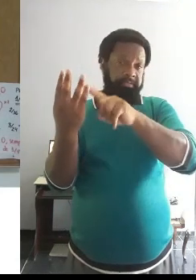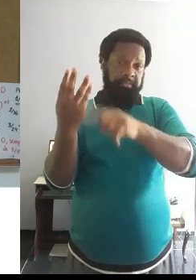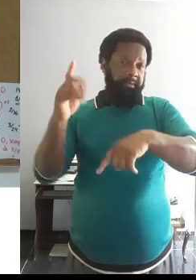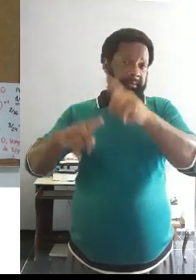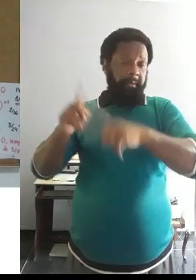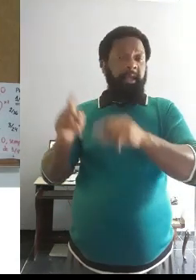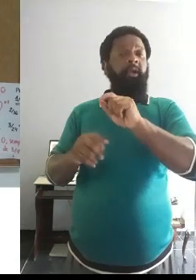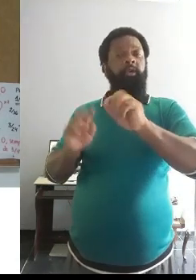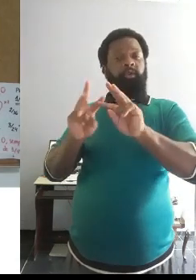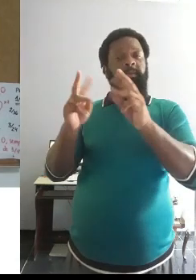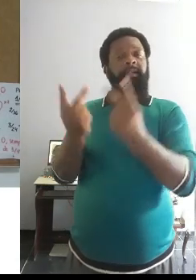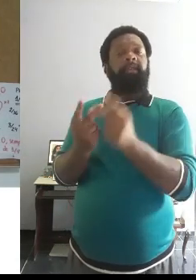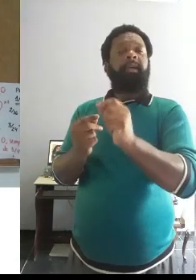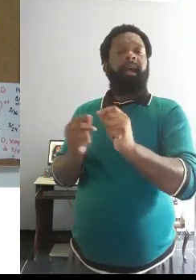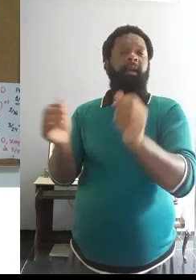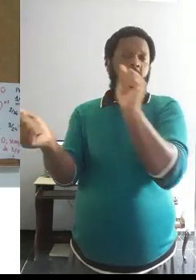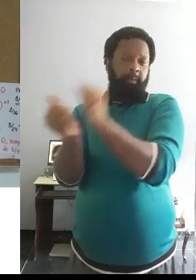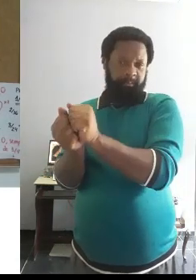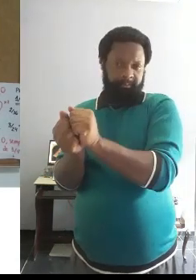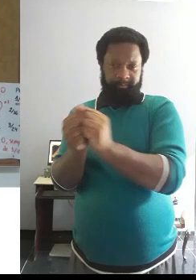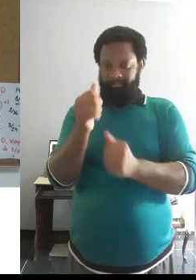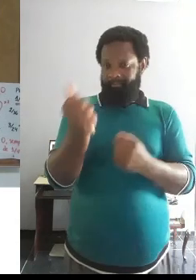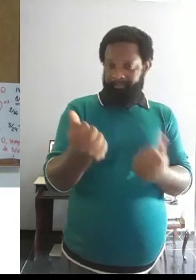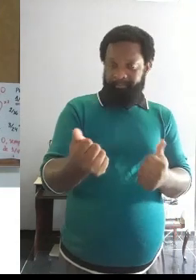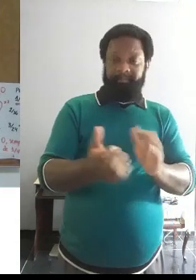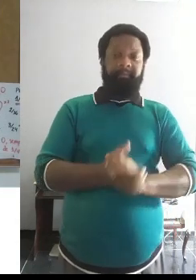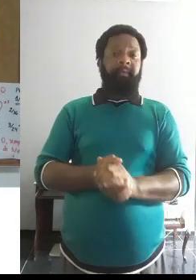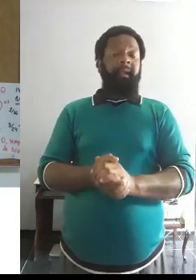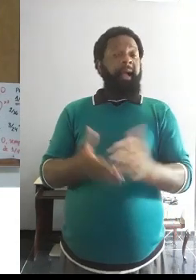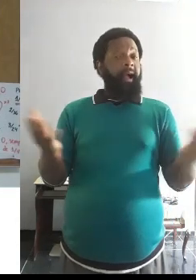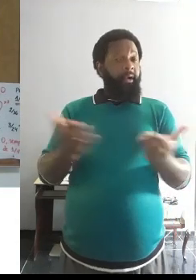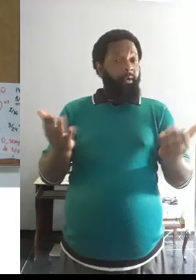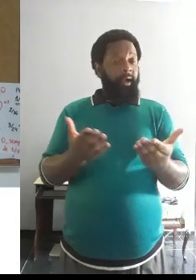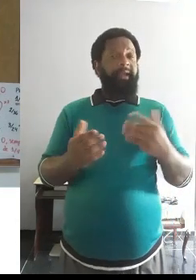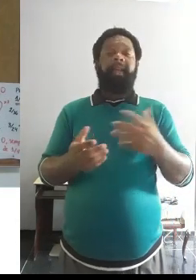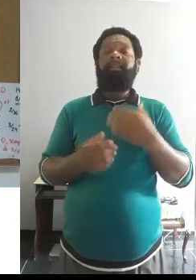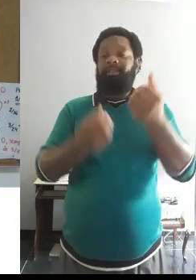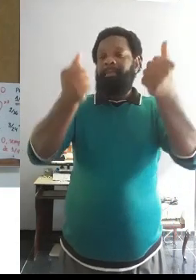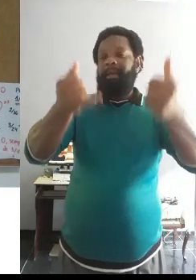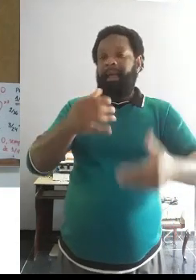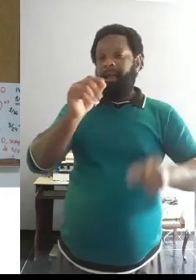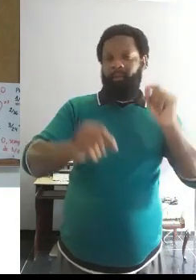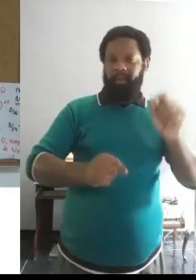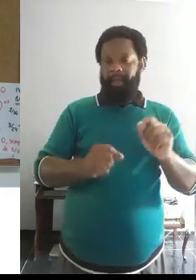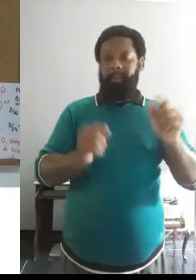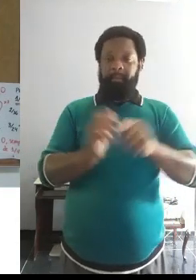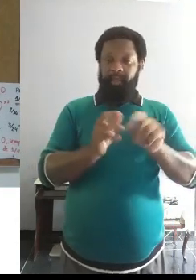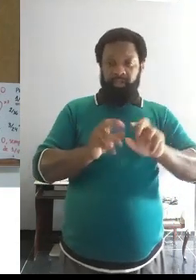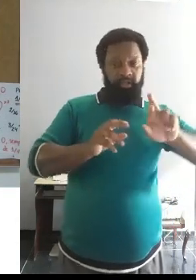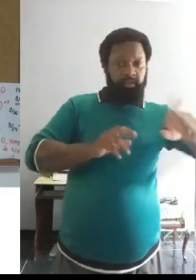elementos químicos, eu tenho uma substância composta. Combinado? Bom, agora eu gostaria de falar com vocês